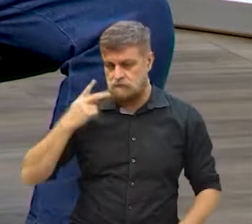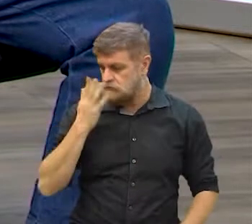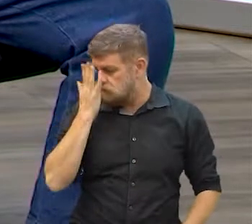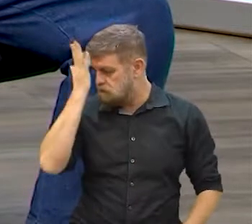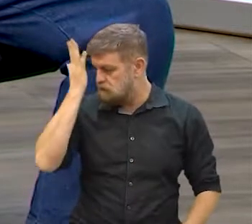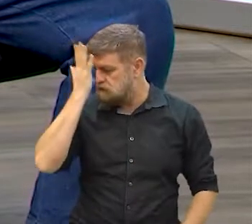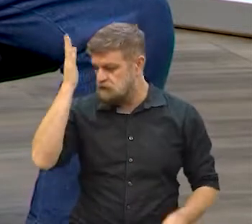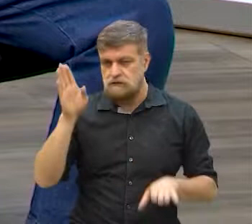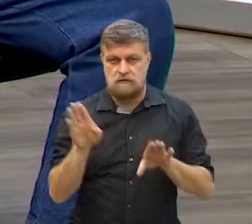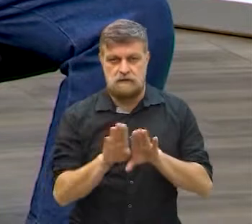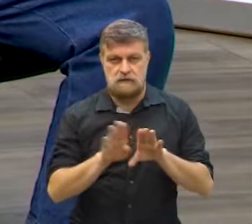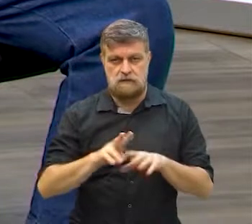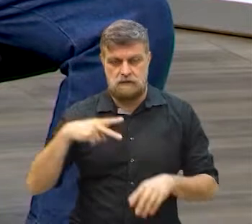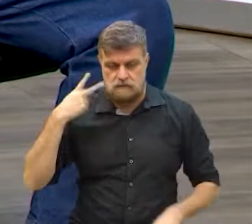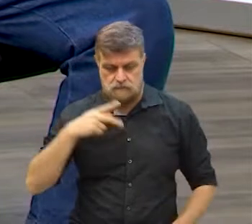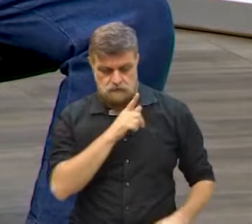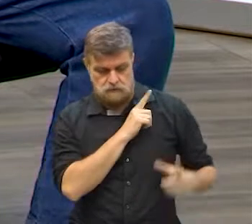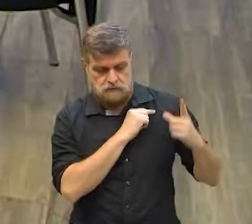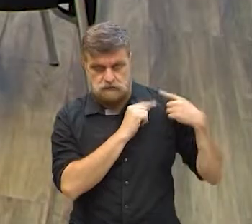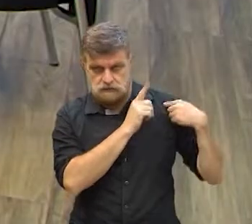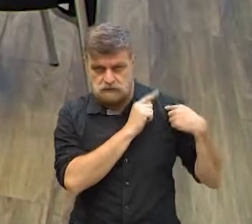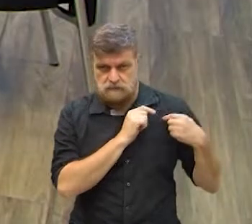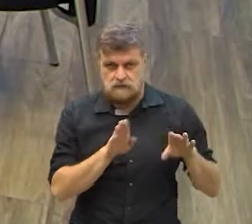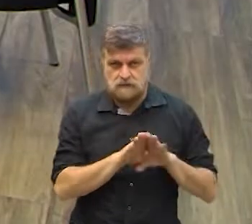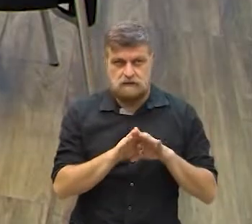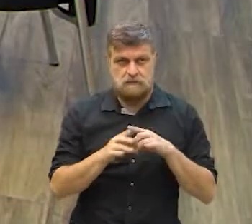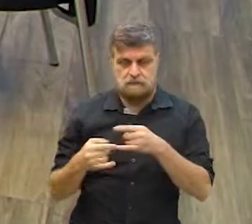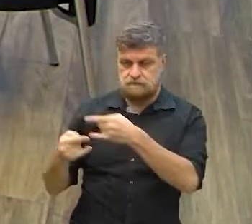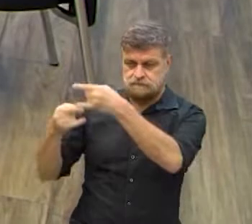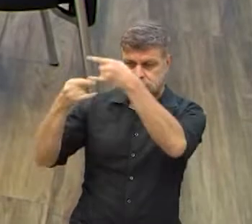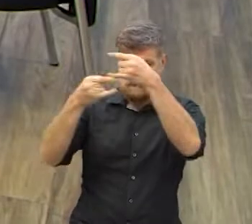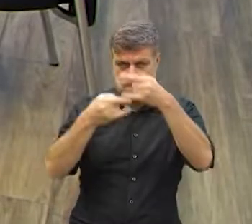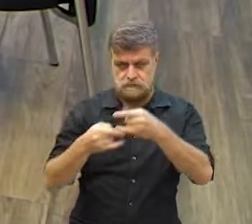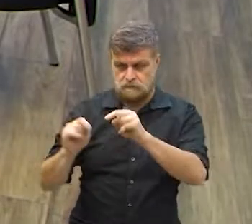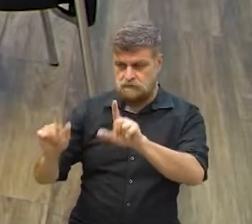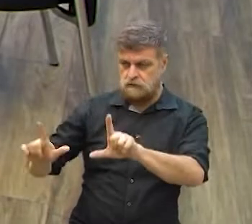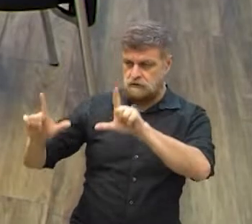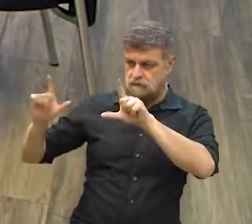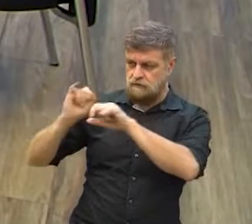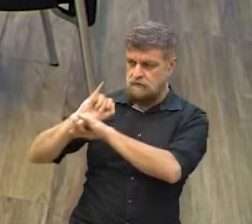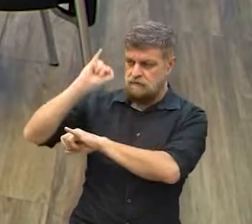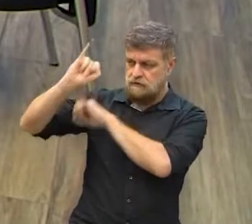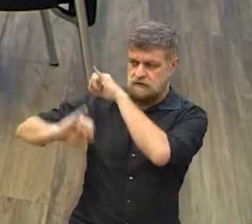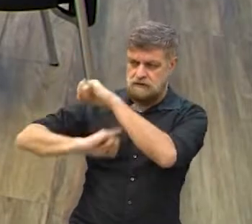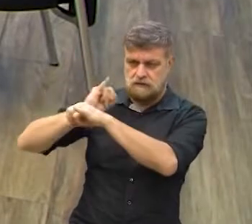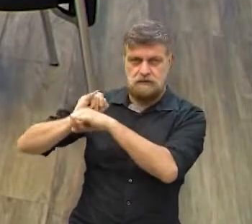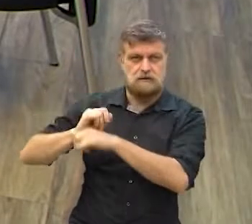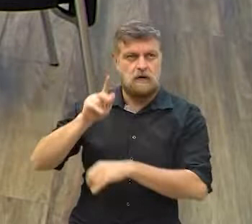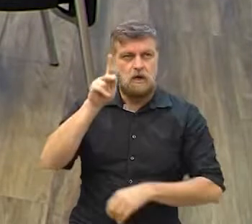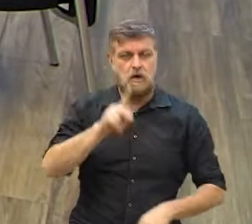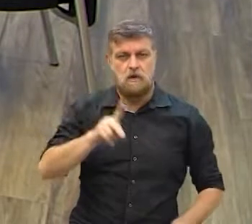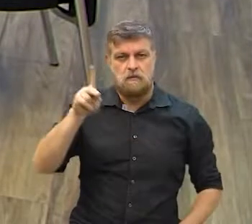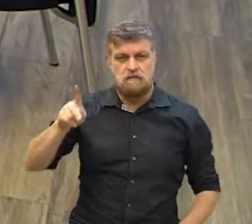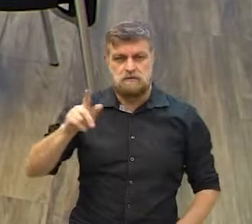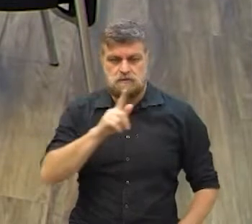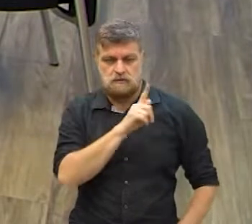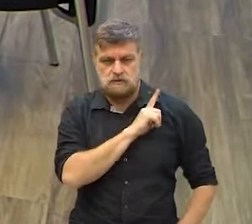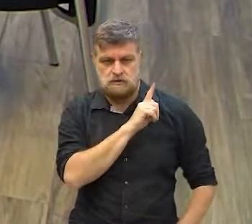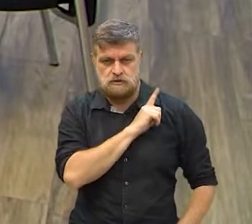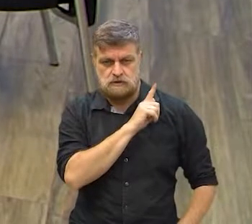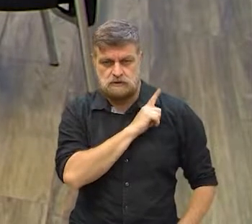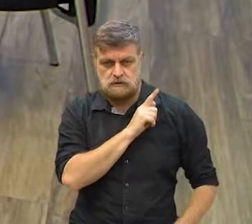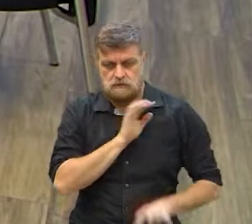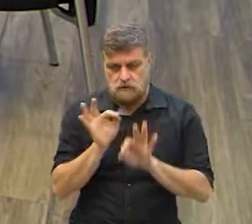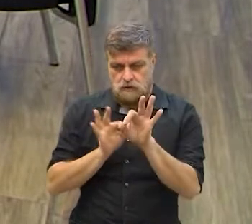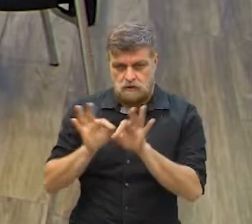Farmácia, também com o vereador Major Jaime e de forma remota, pelas plataformas digitais, o professor e gestor